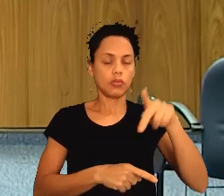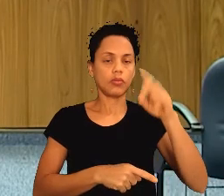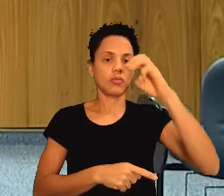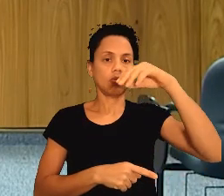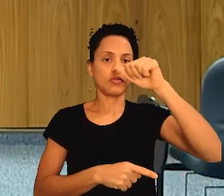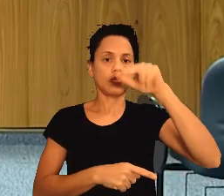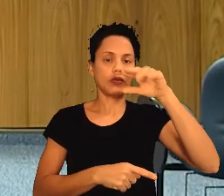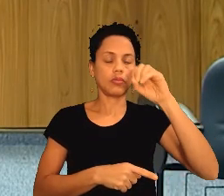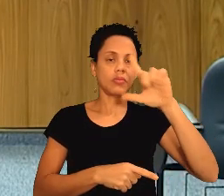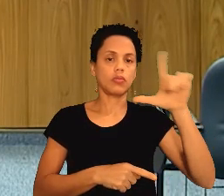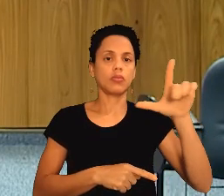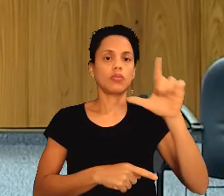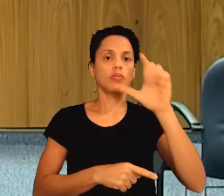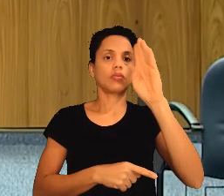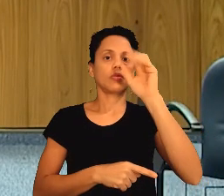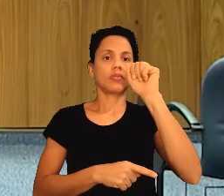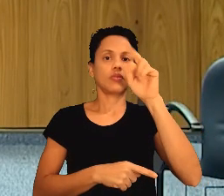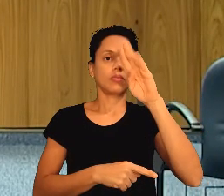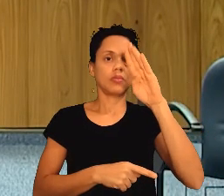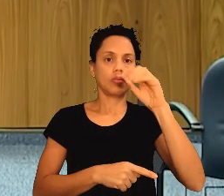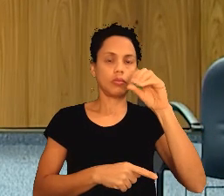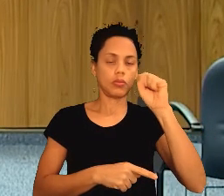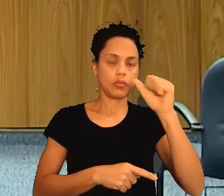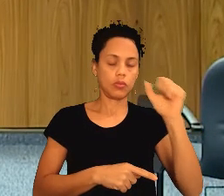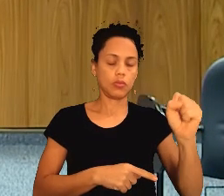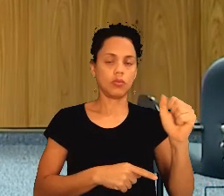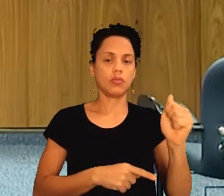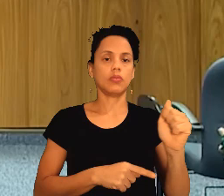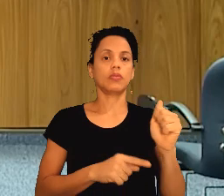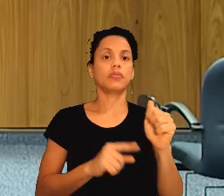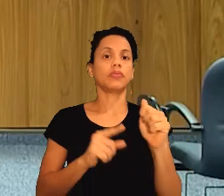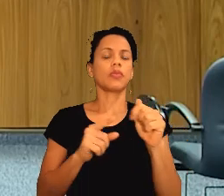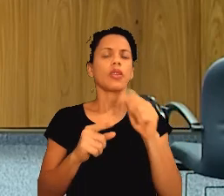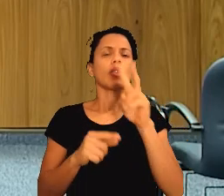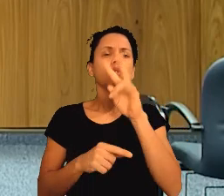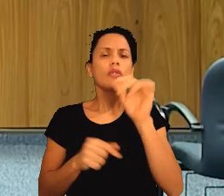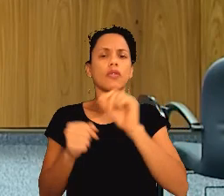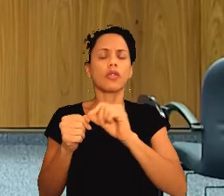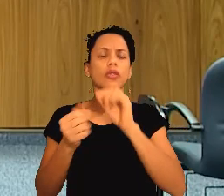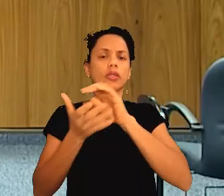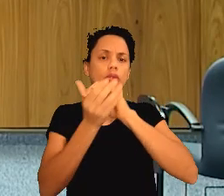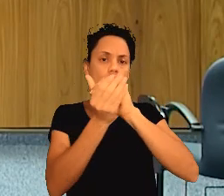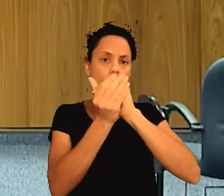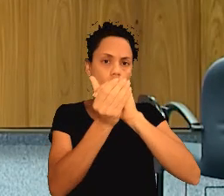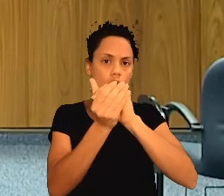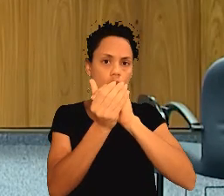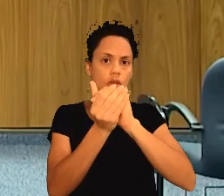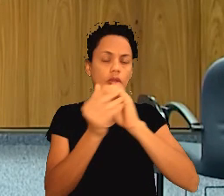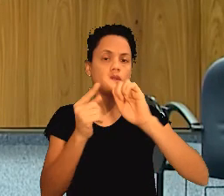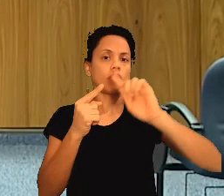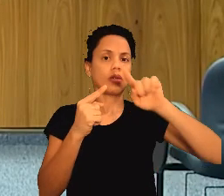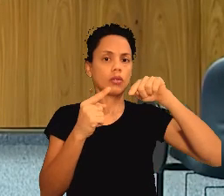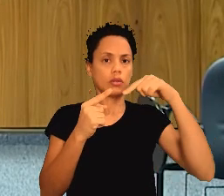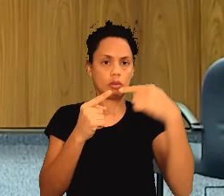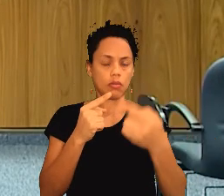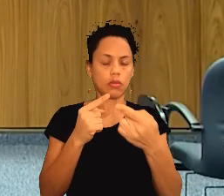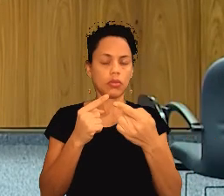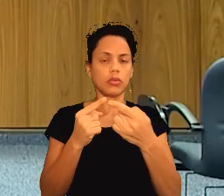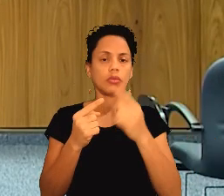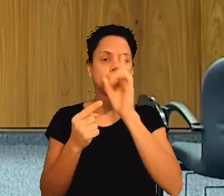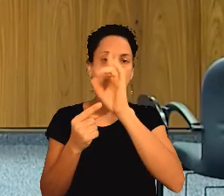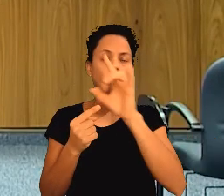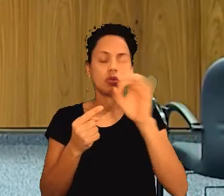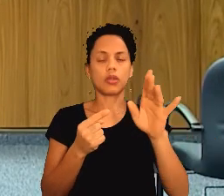passar a palavra agora para... A gente faz o sorteio, depois da fala da Tatiana, a gente vai fazer o sorteio de